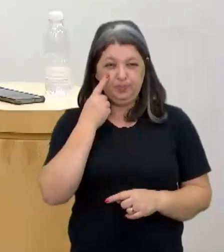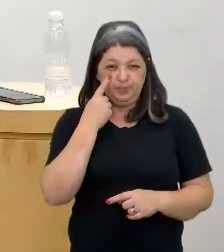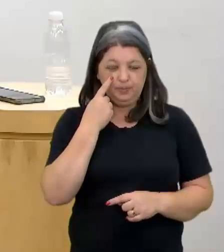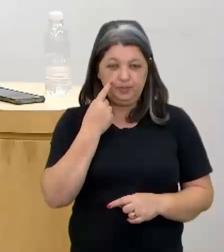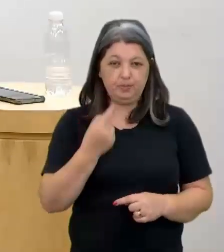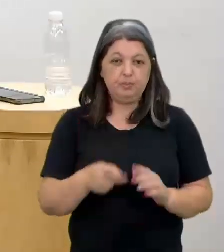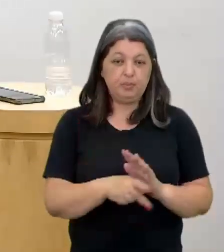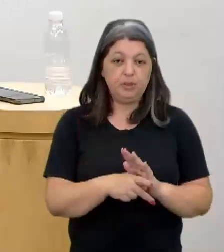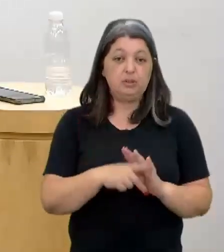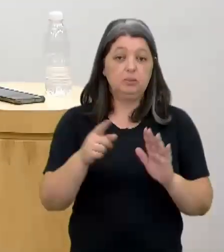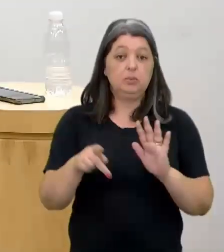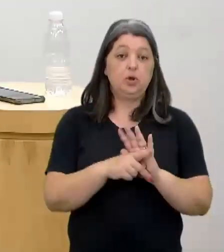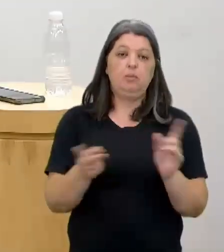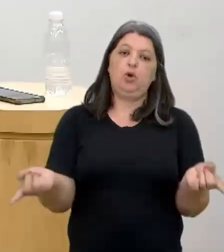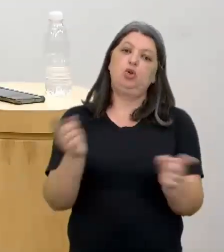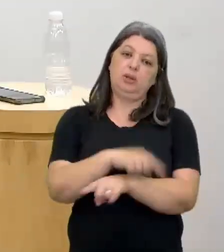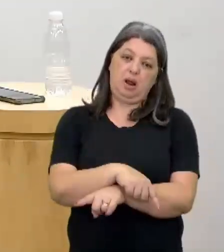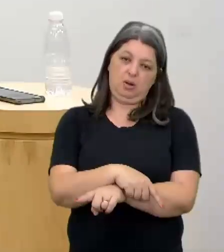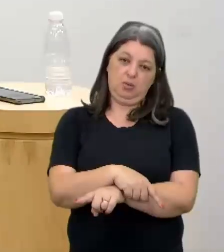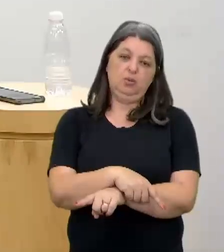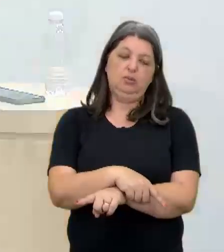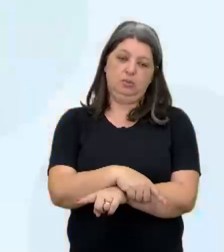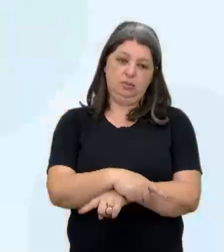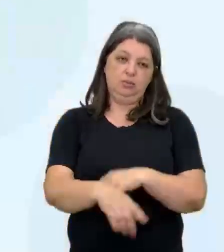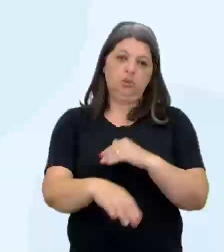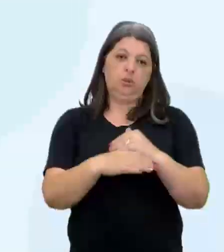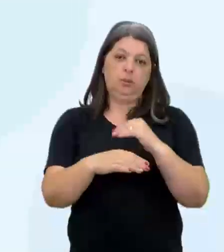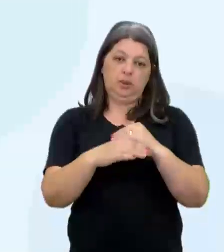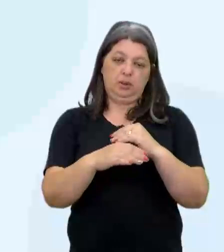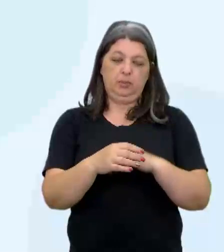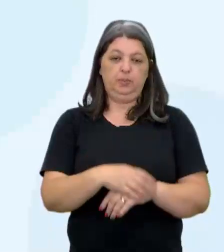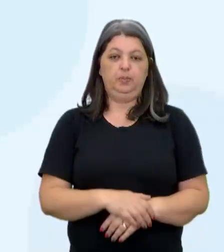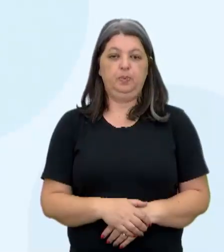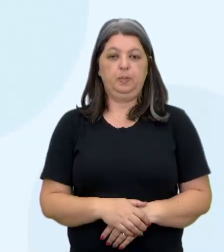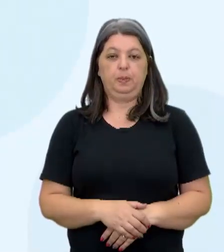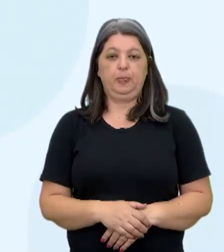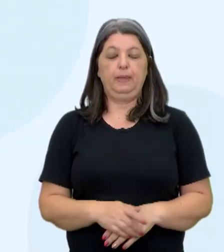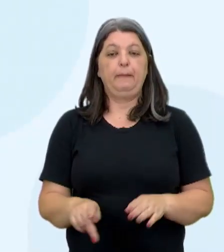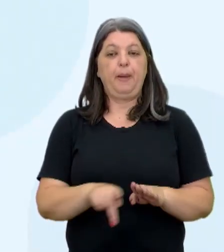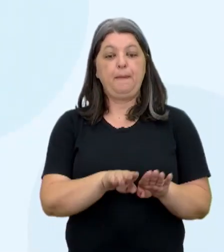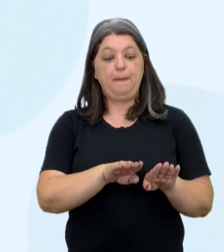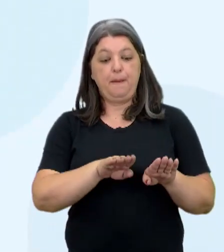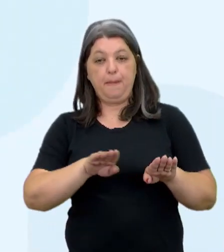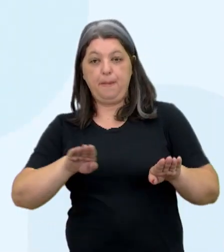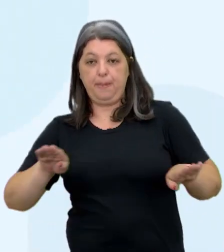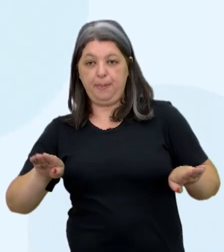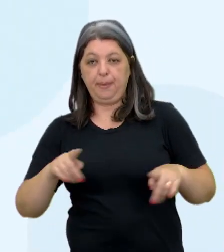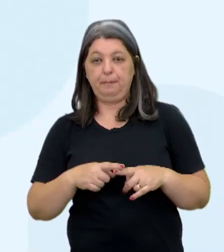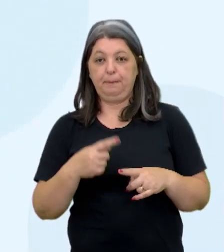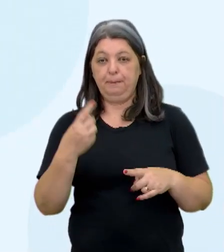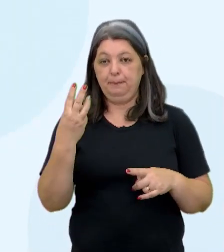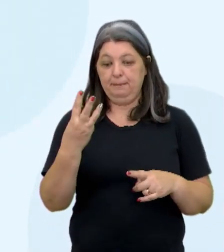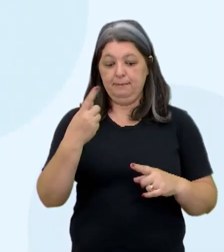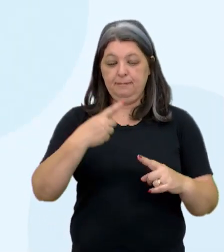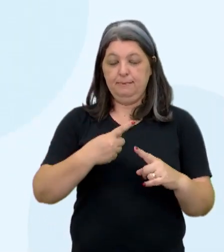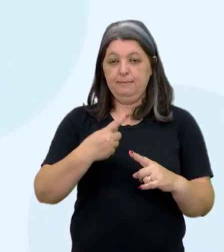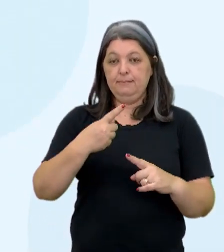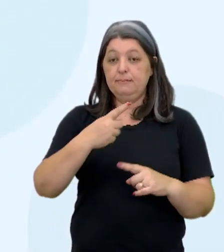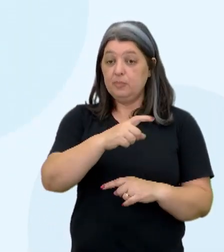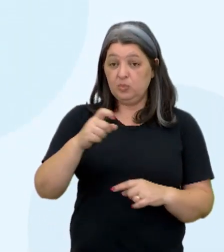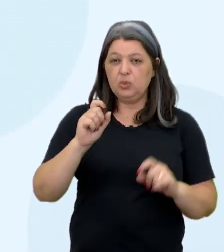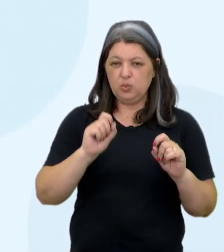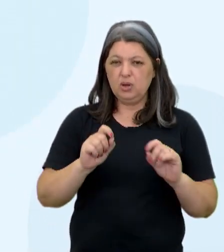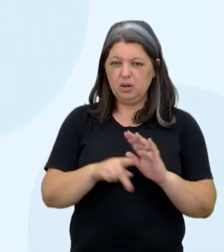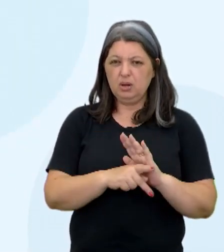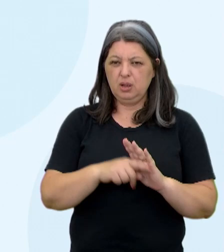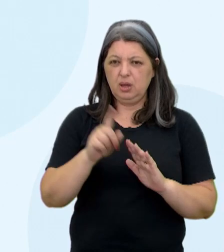Que aqui o pensamento é o contrário do padrão. Então, quando a gente tem lá seno de 3x, primeira coisa que você pensa na sua cabeça é que eu vou multiplicar